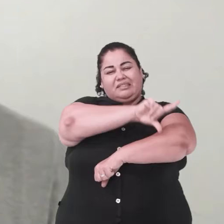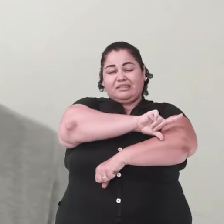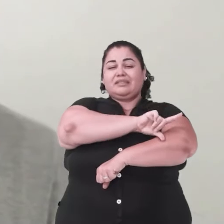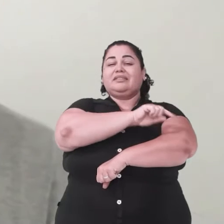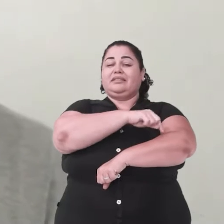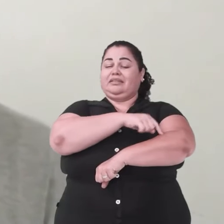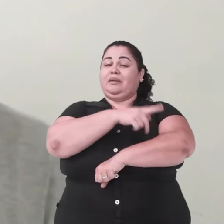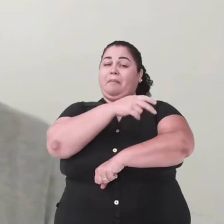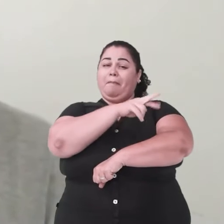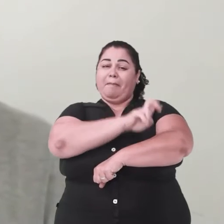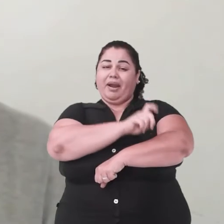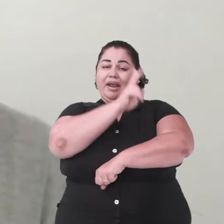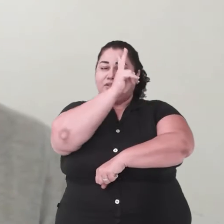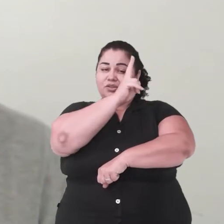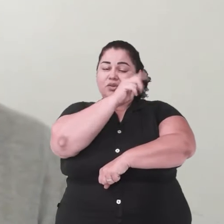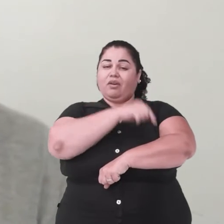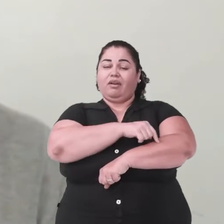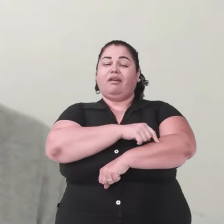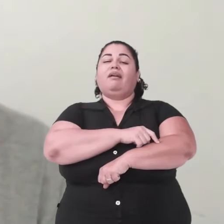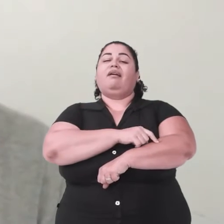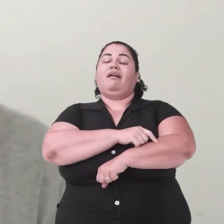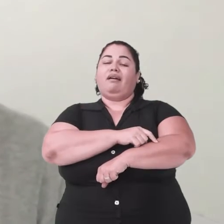como a pré-história,